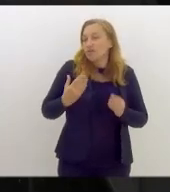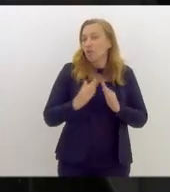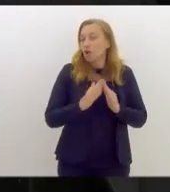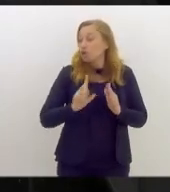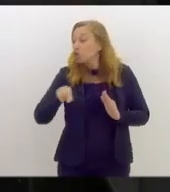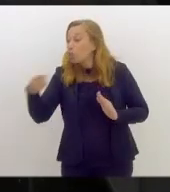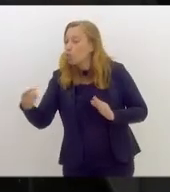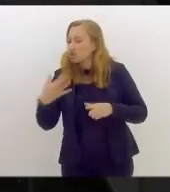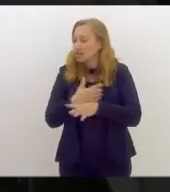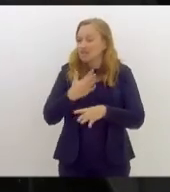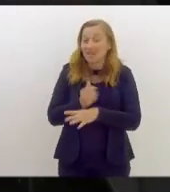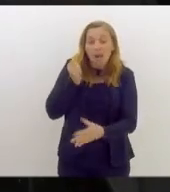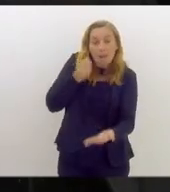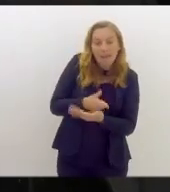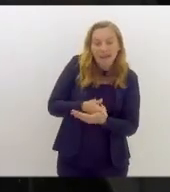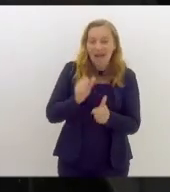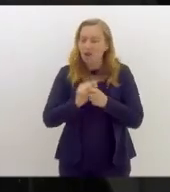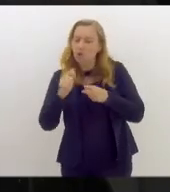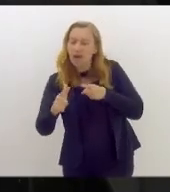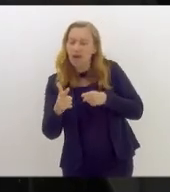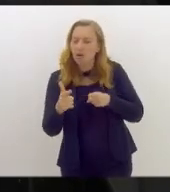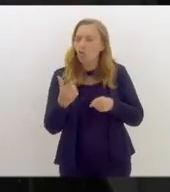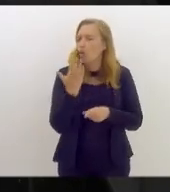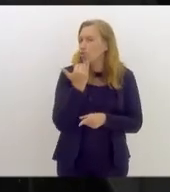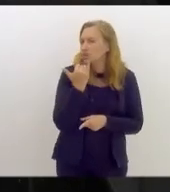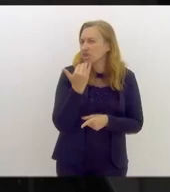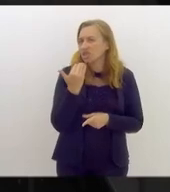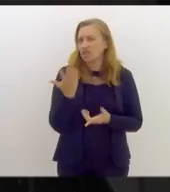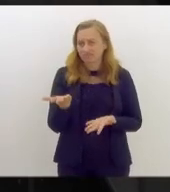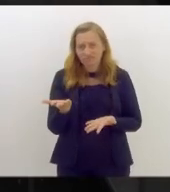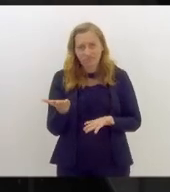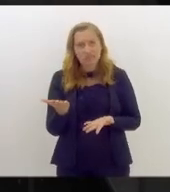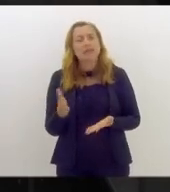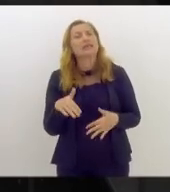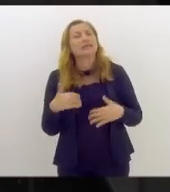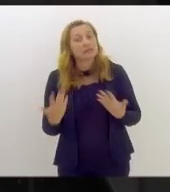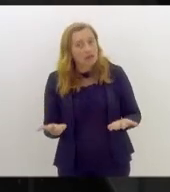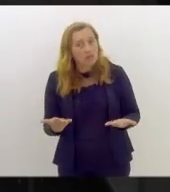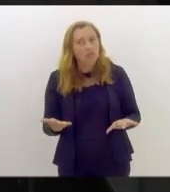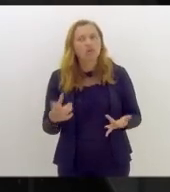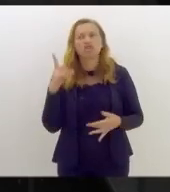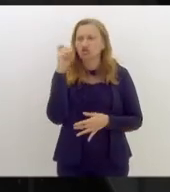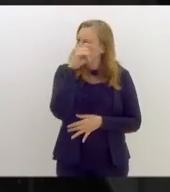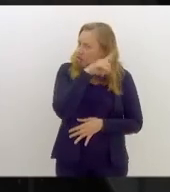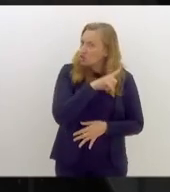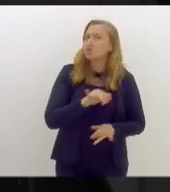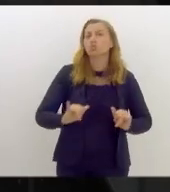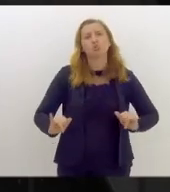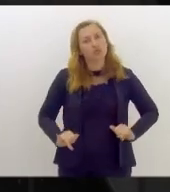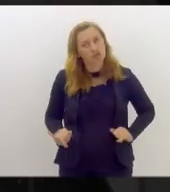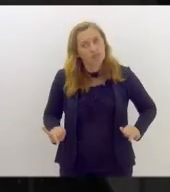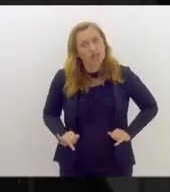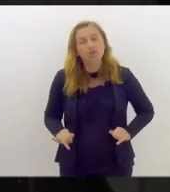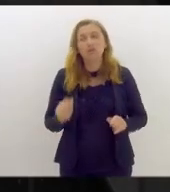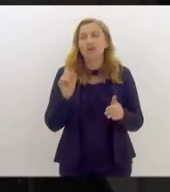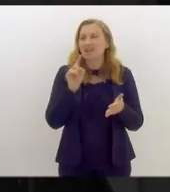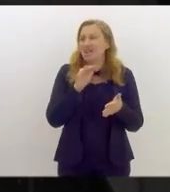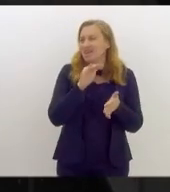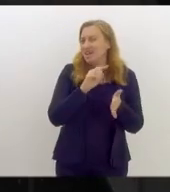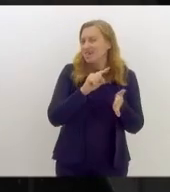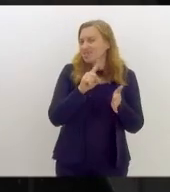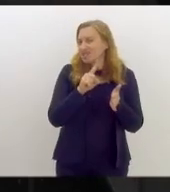sobretudo para pagar aluguel para pagar as refeições durante o dia então é uma crueldade é uma covardia esse corte